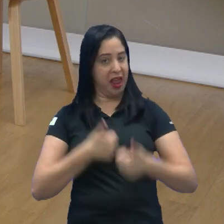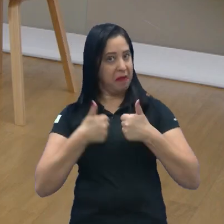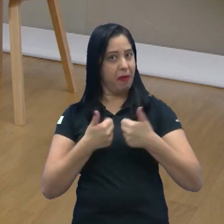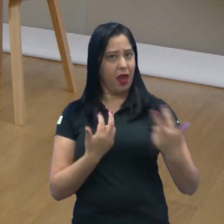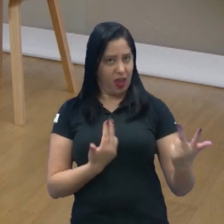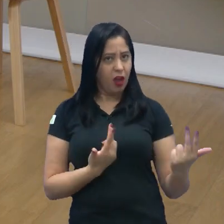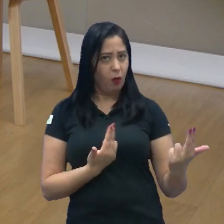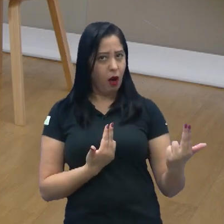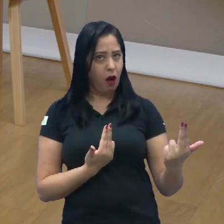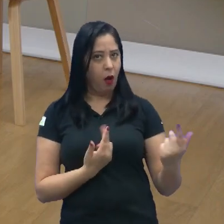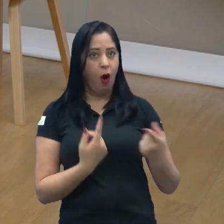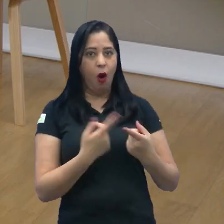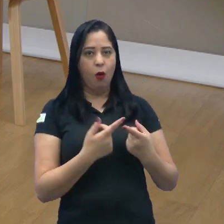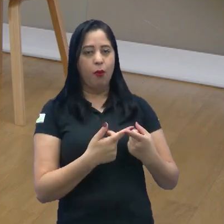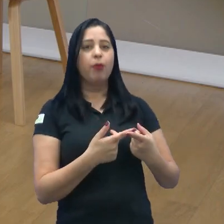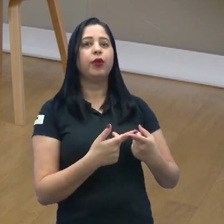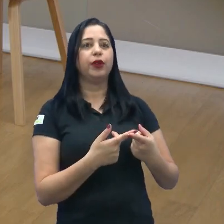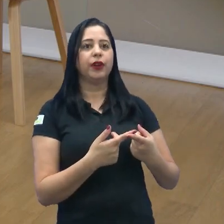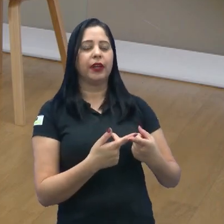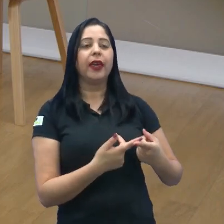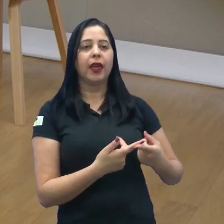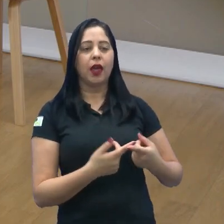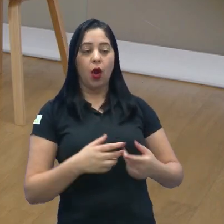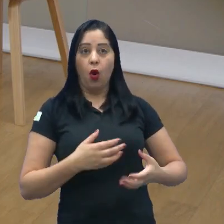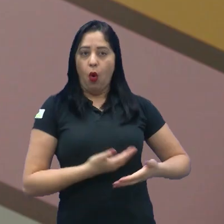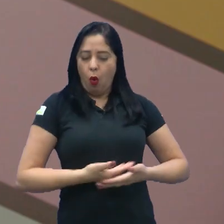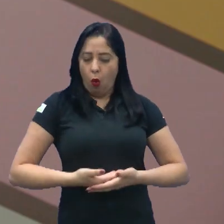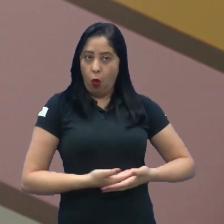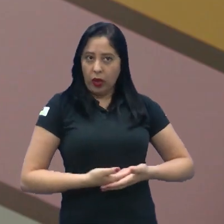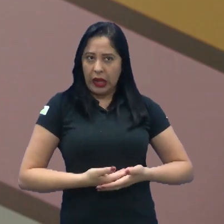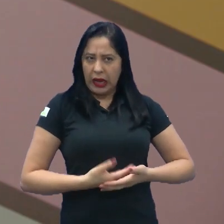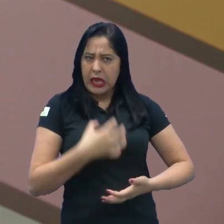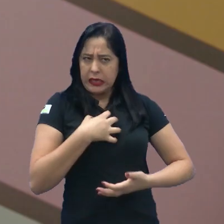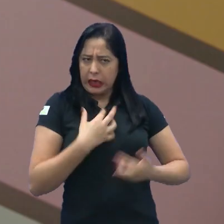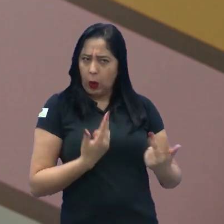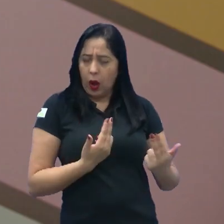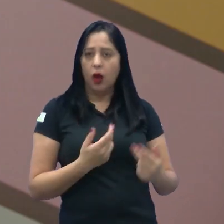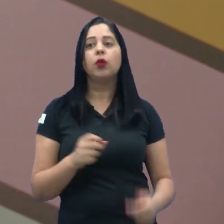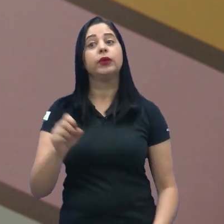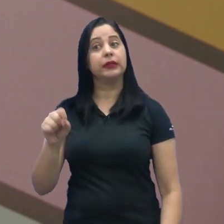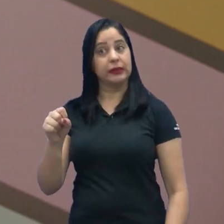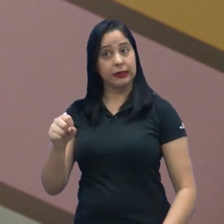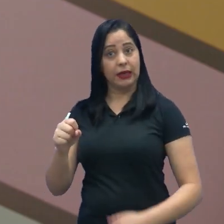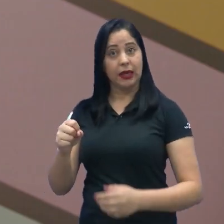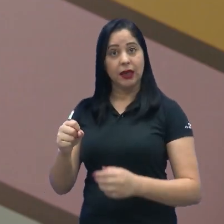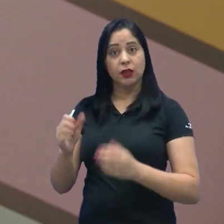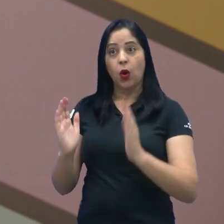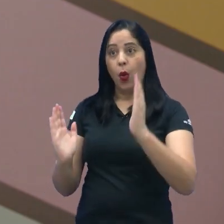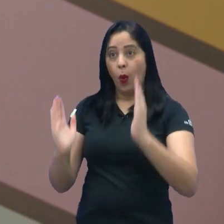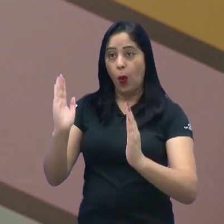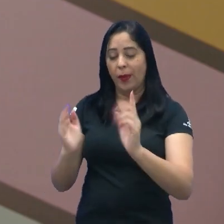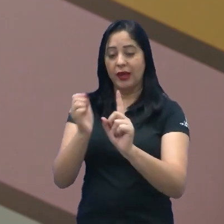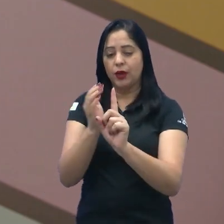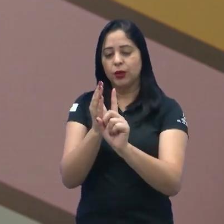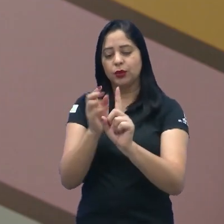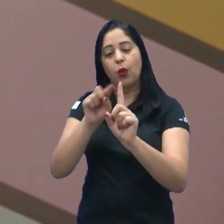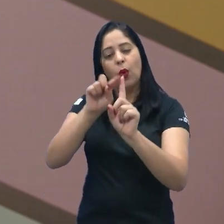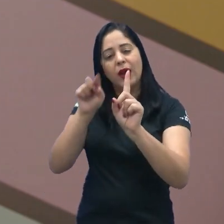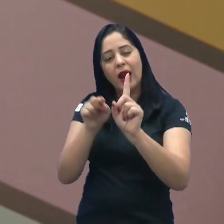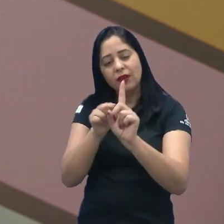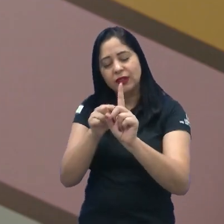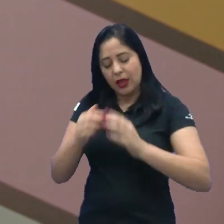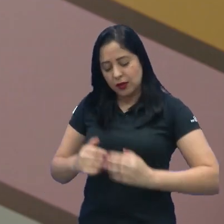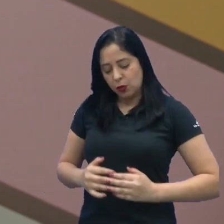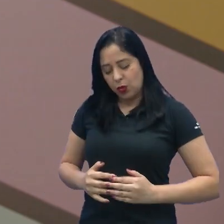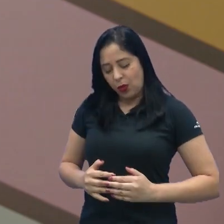mãe sente e o bebê também sente? Principalmente durante a gestação, isso fica muito evidente, né? Após